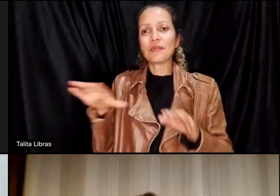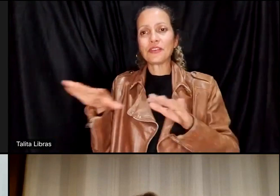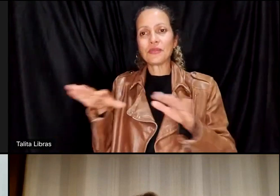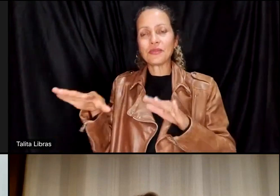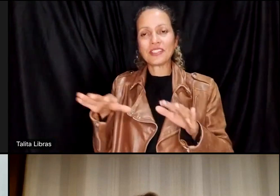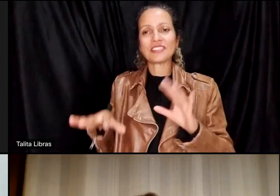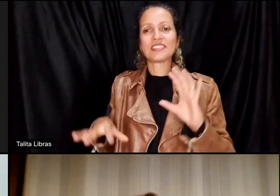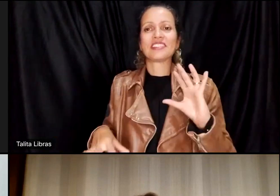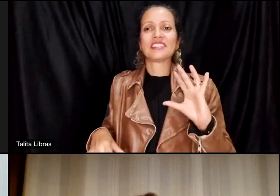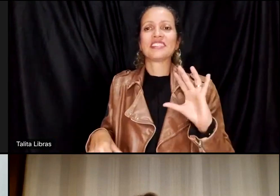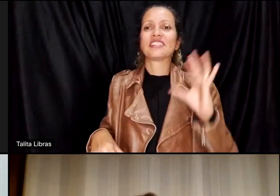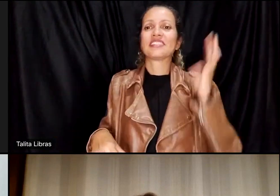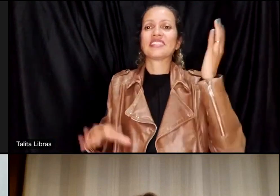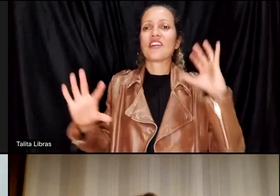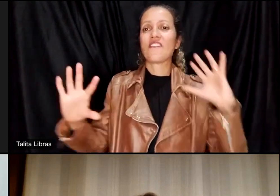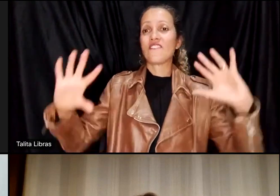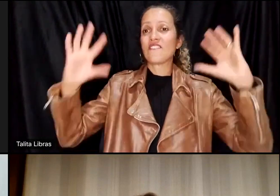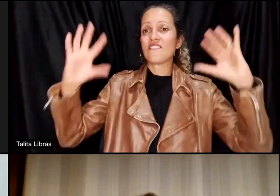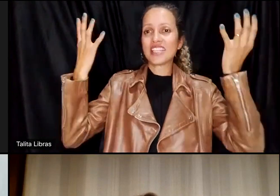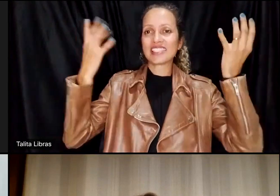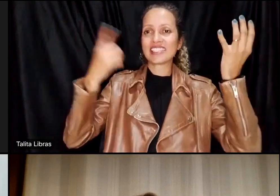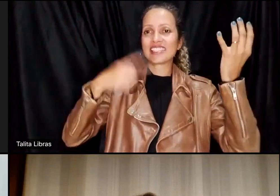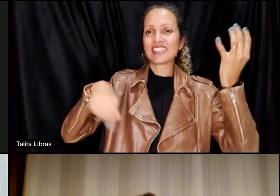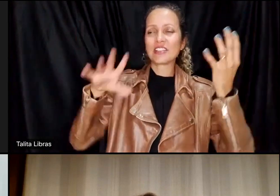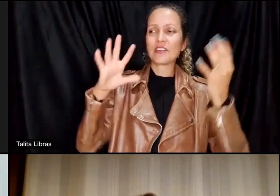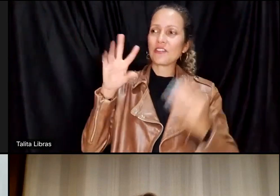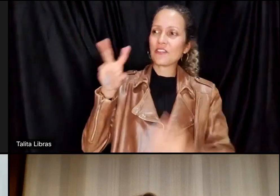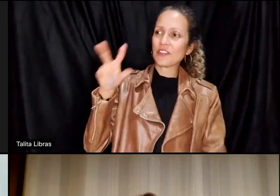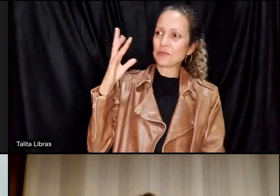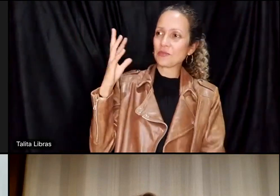mais linda do mundo. Você vê crianças,